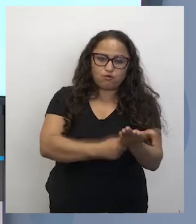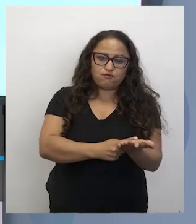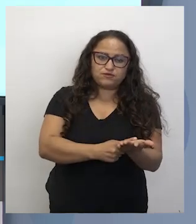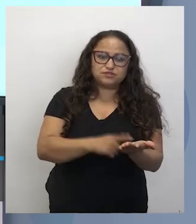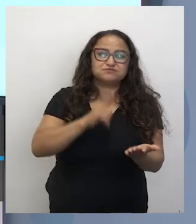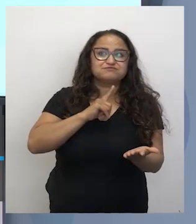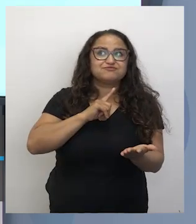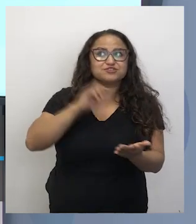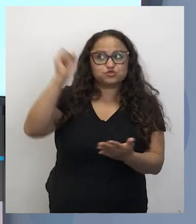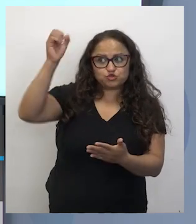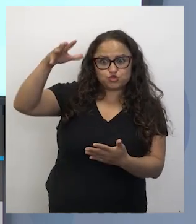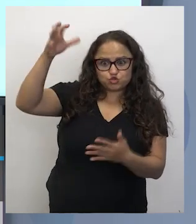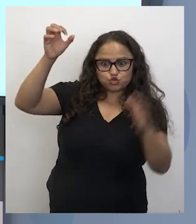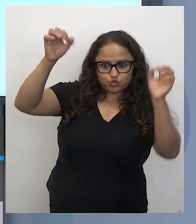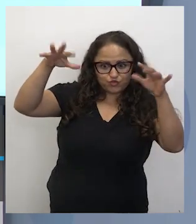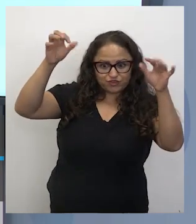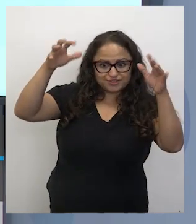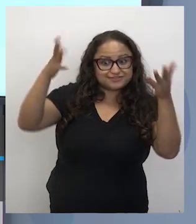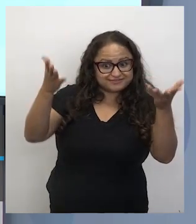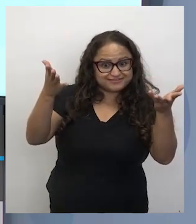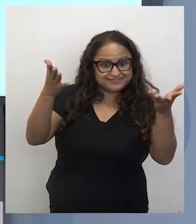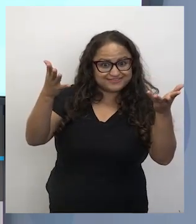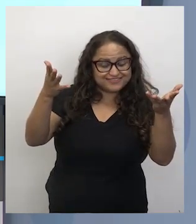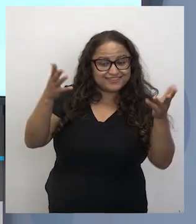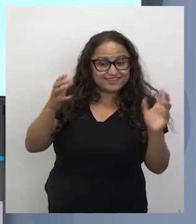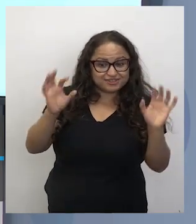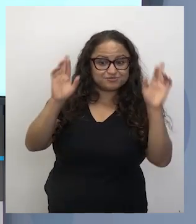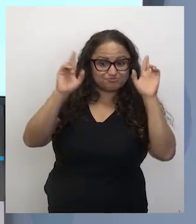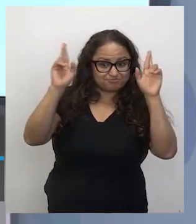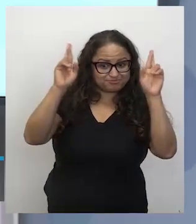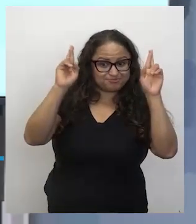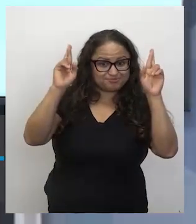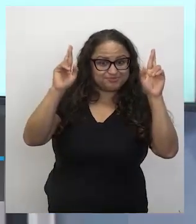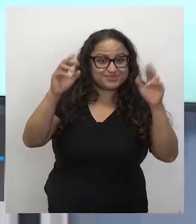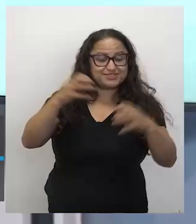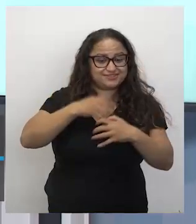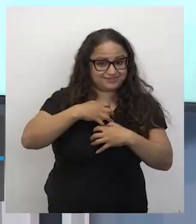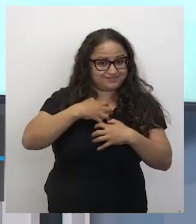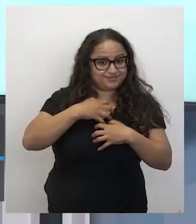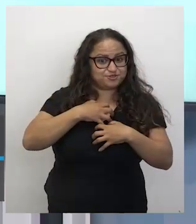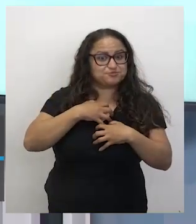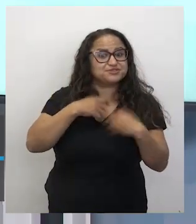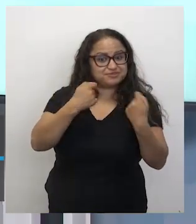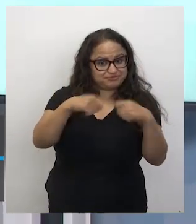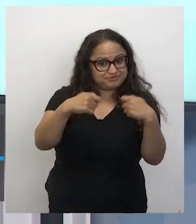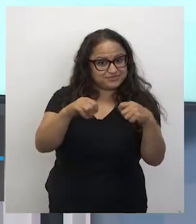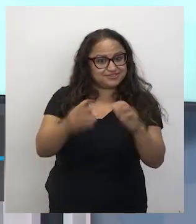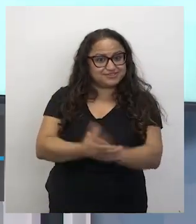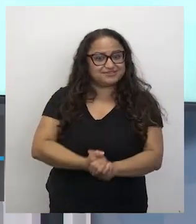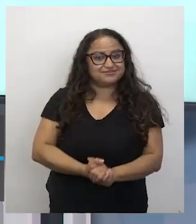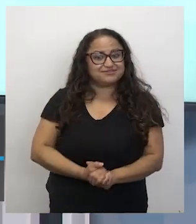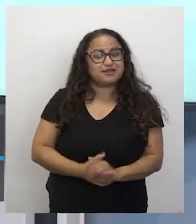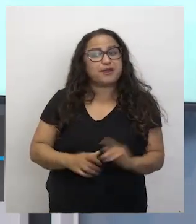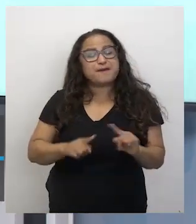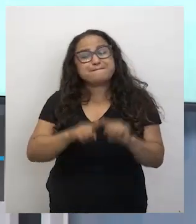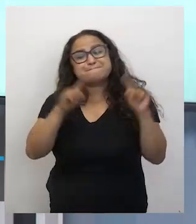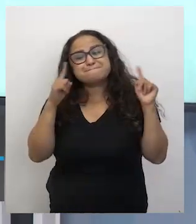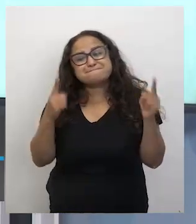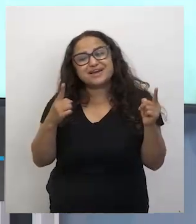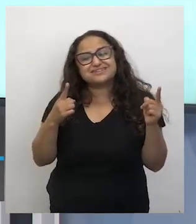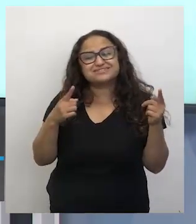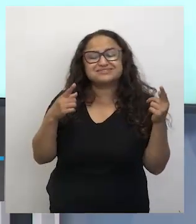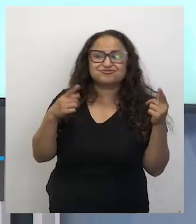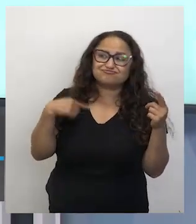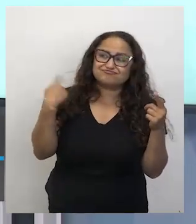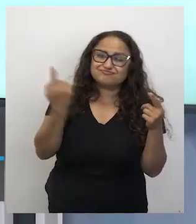chover, né? Vai chover mais. Então também precisamos desses sentimentos aí, né? Ô, Giba, mas aí a gente também tem que